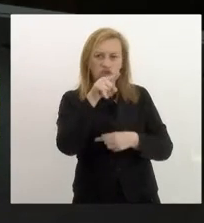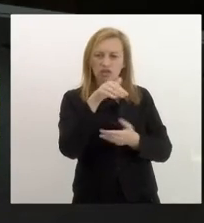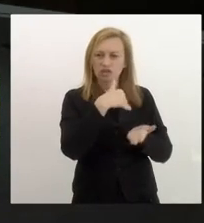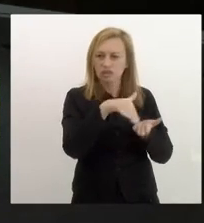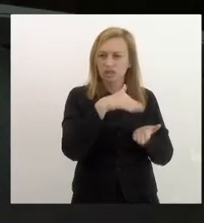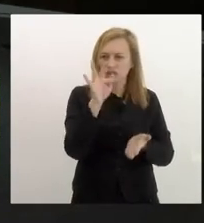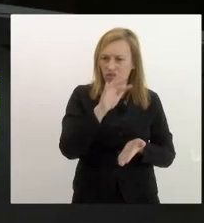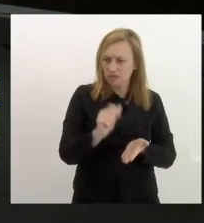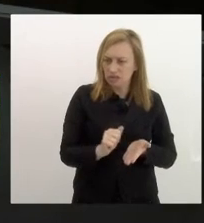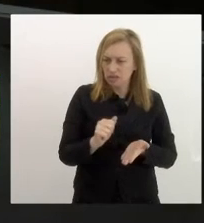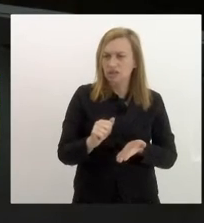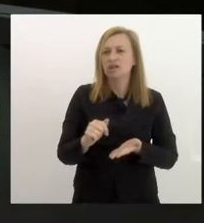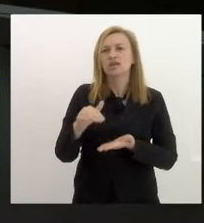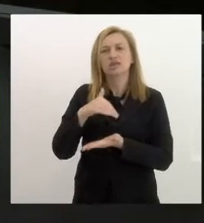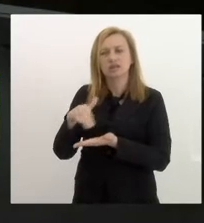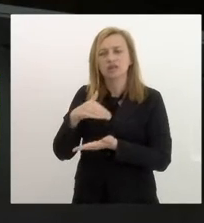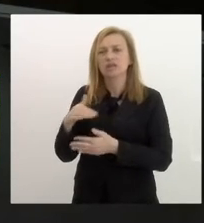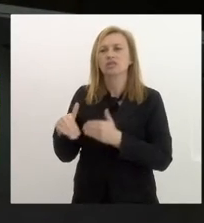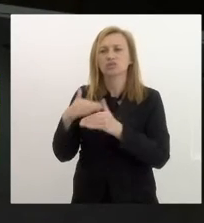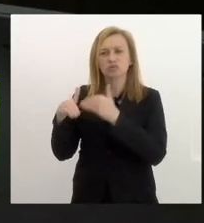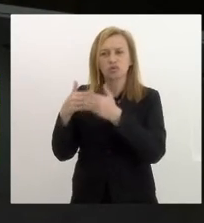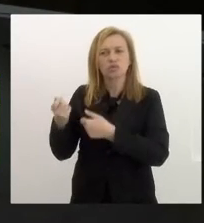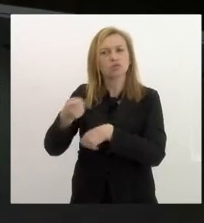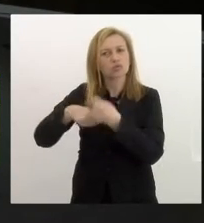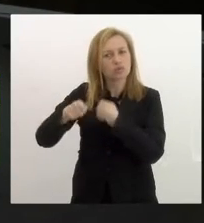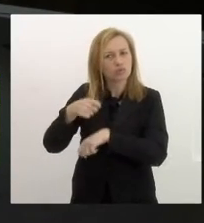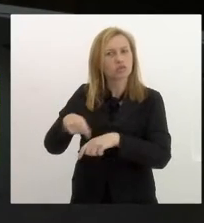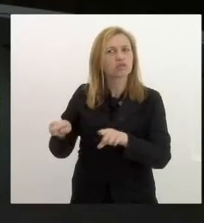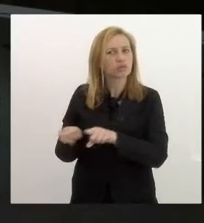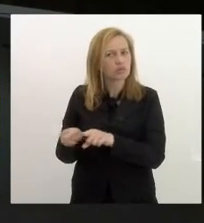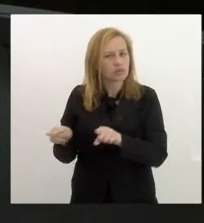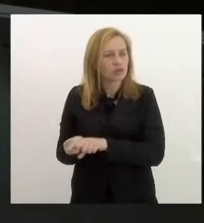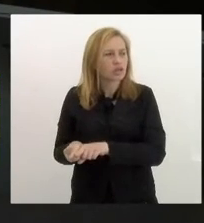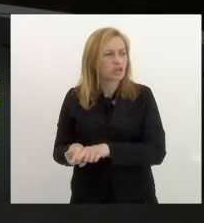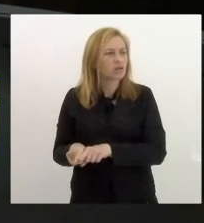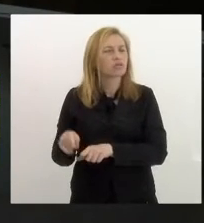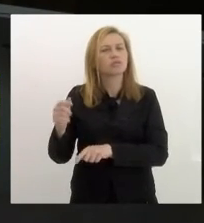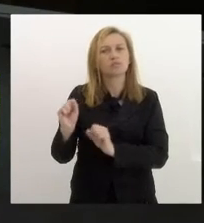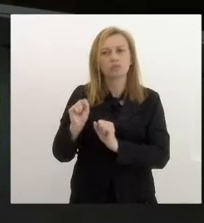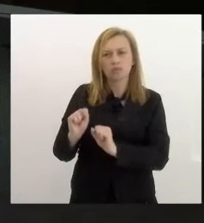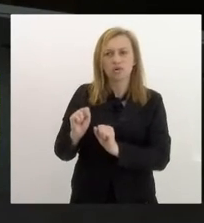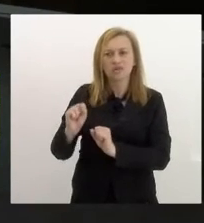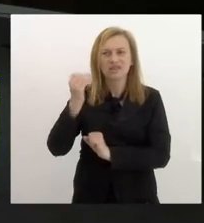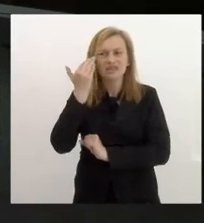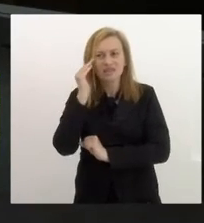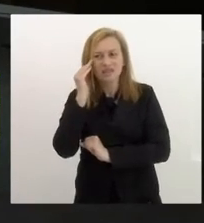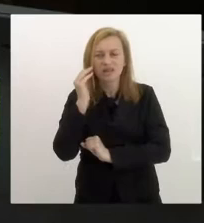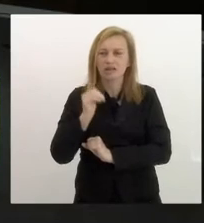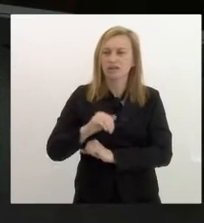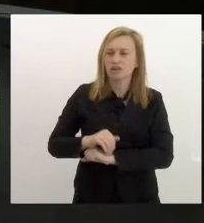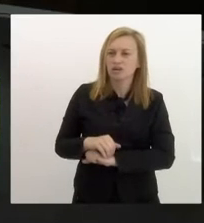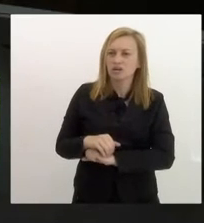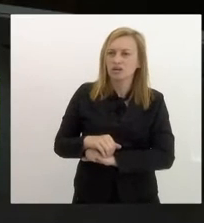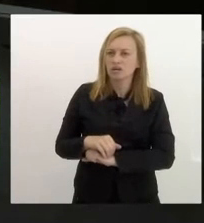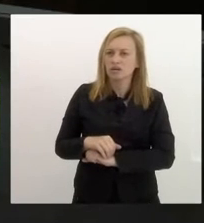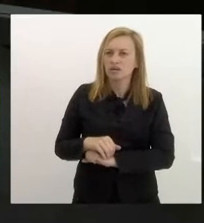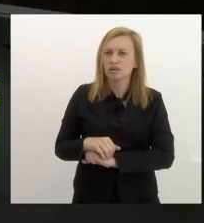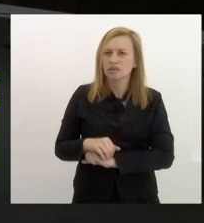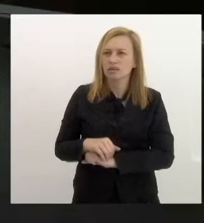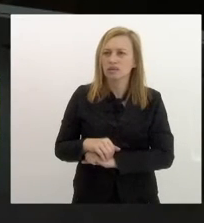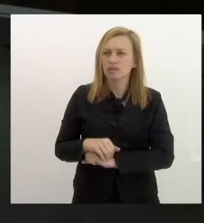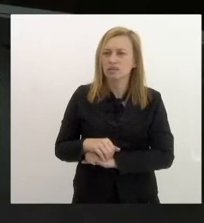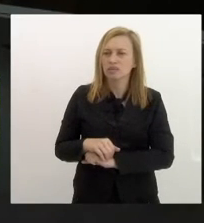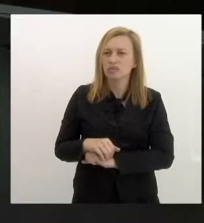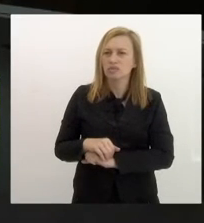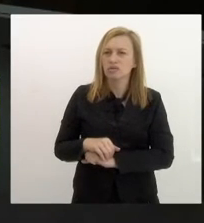da secretaria de fazenda da secretaria de desenvolvimento econômico também para que a gente possa entender que é